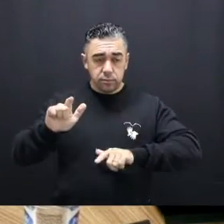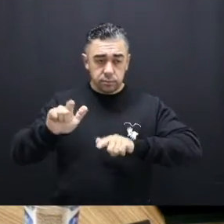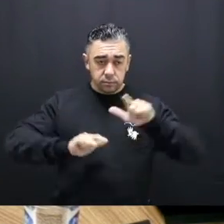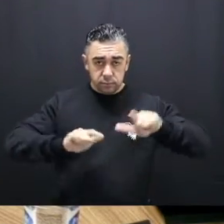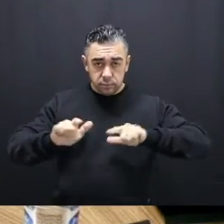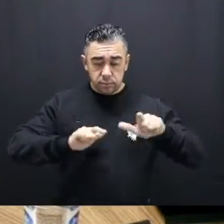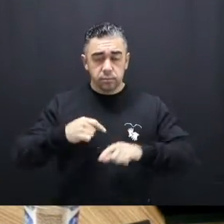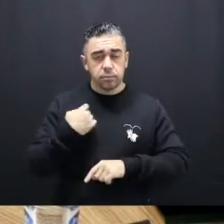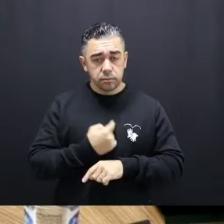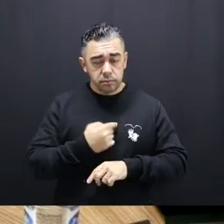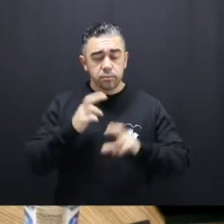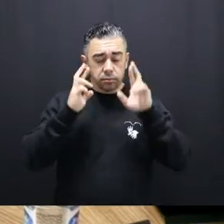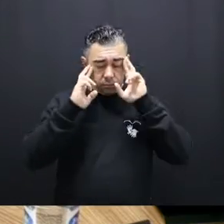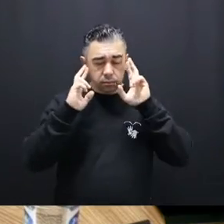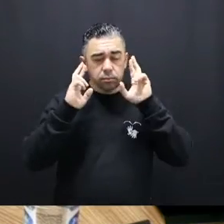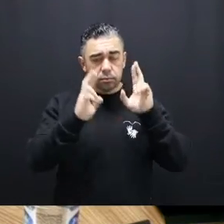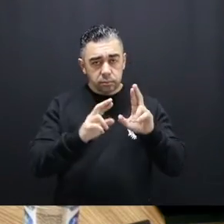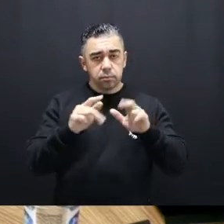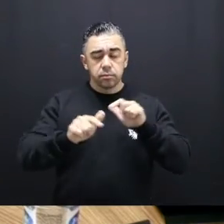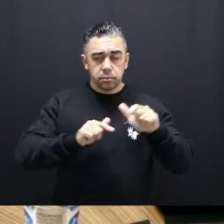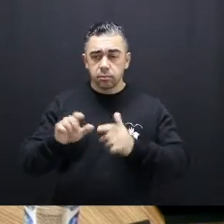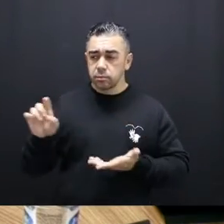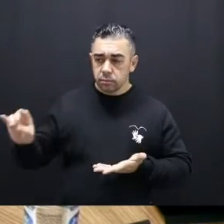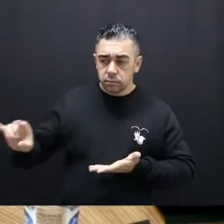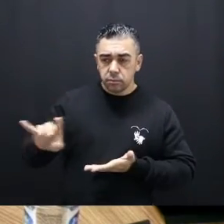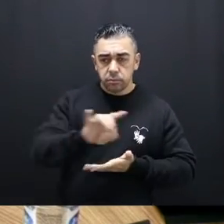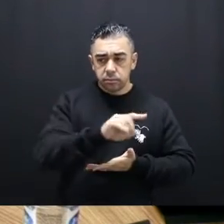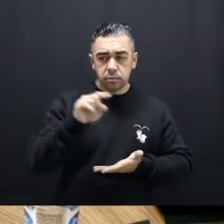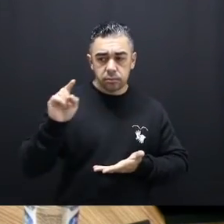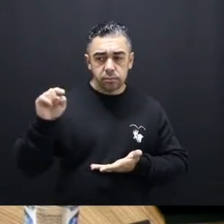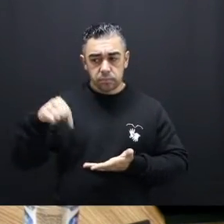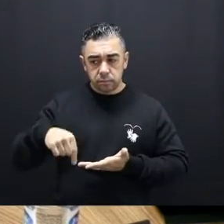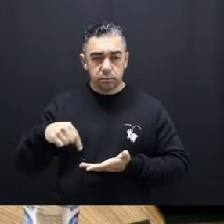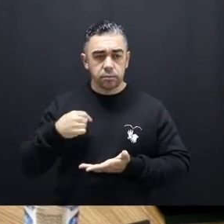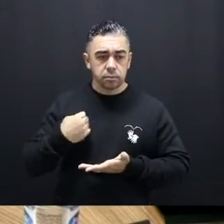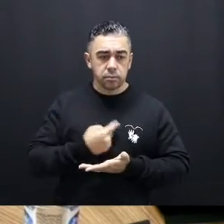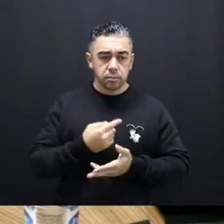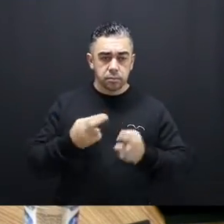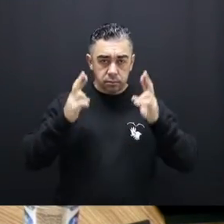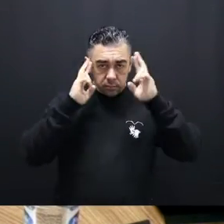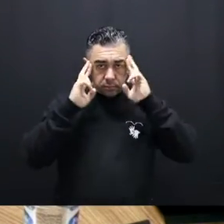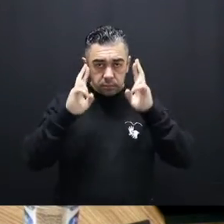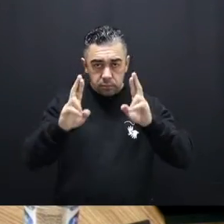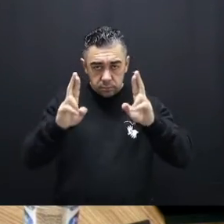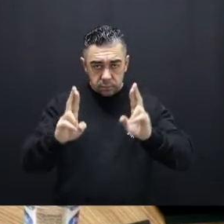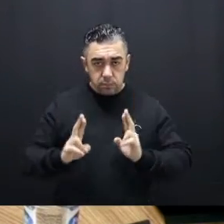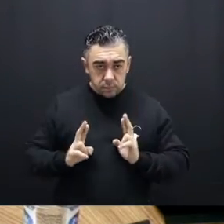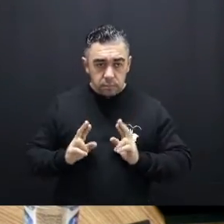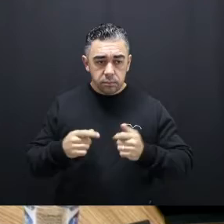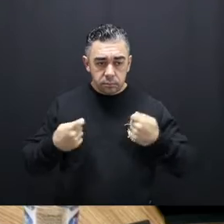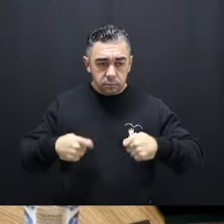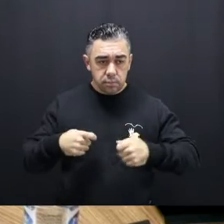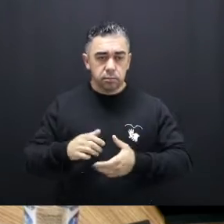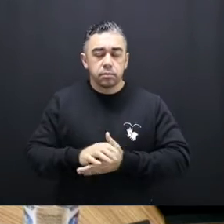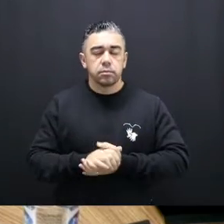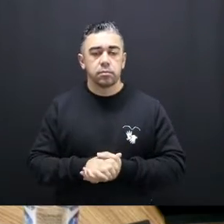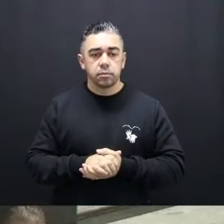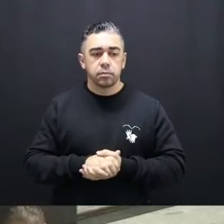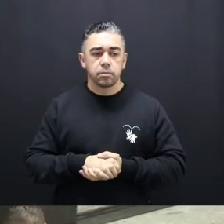que a gente vai respeitar o trabalho de cada parlamentar que estará que a gente se respeita tem que ser respeitado o